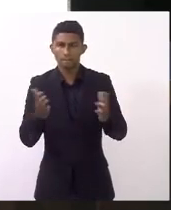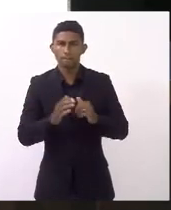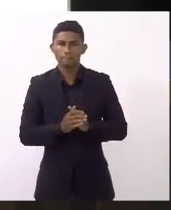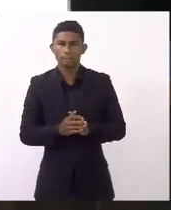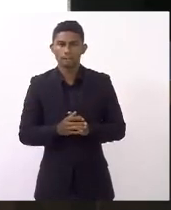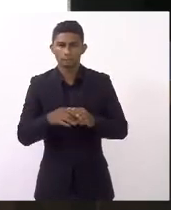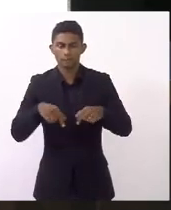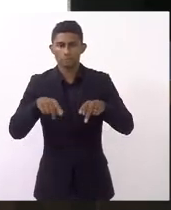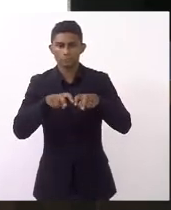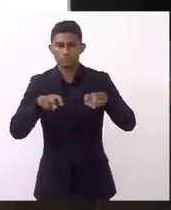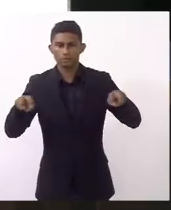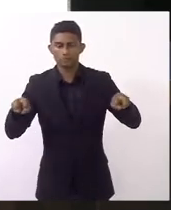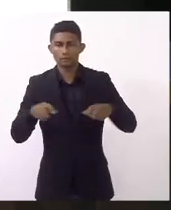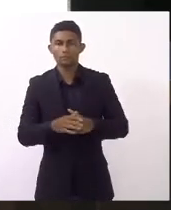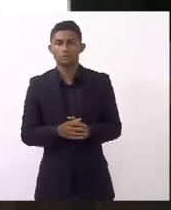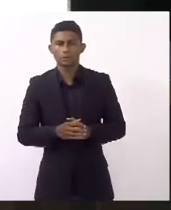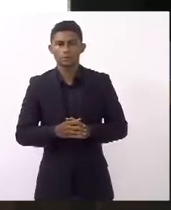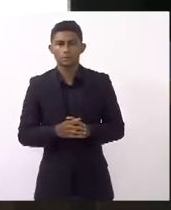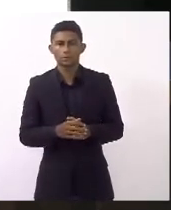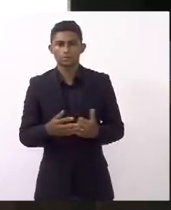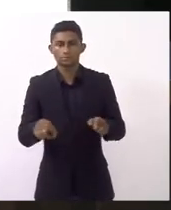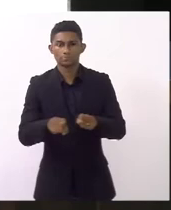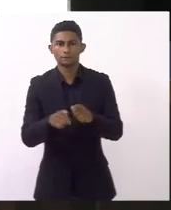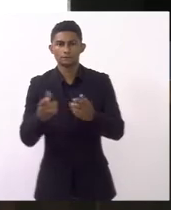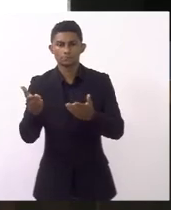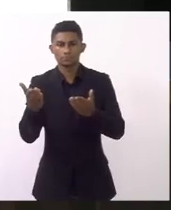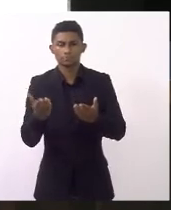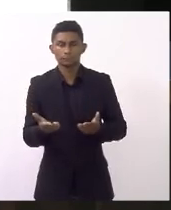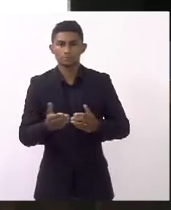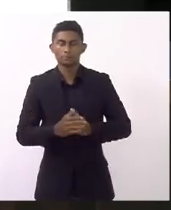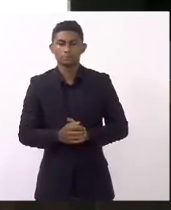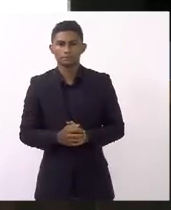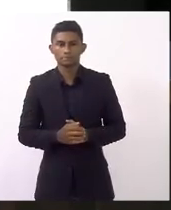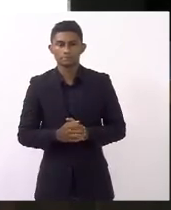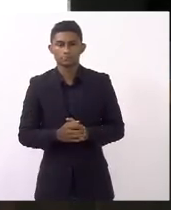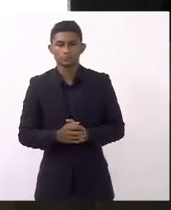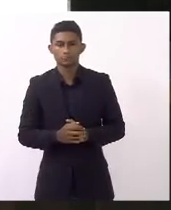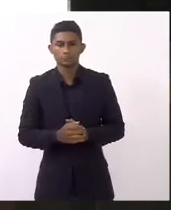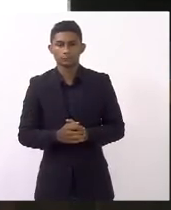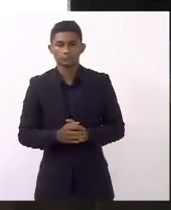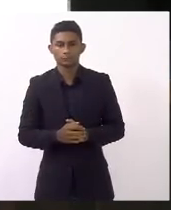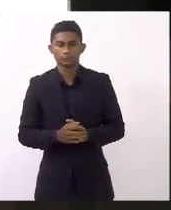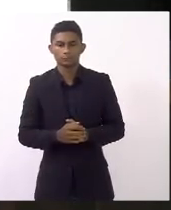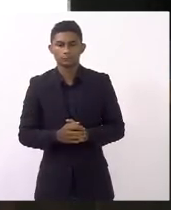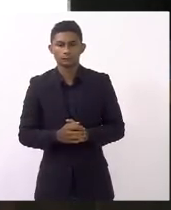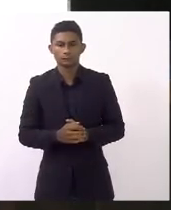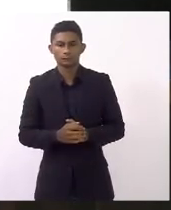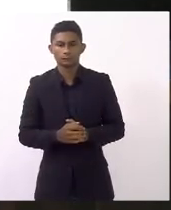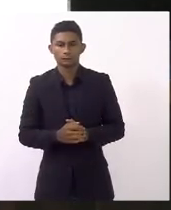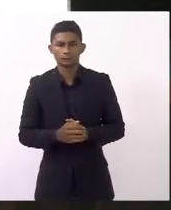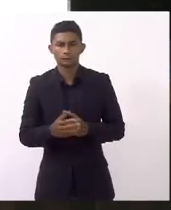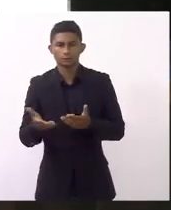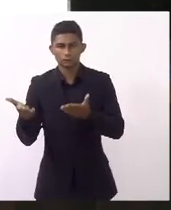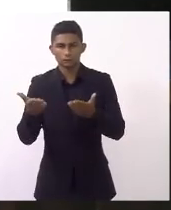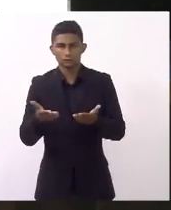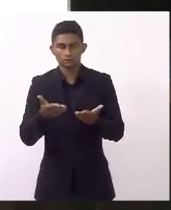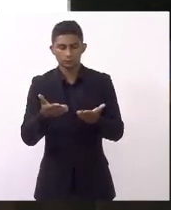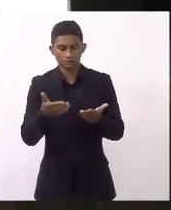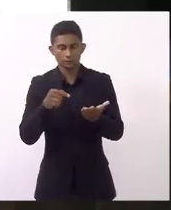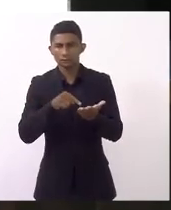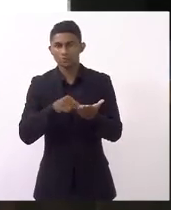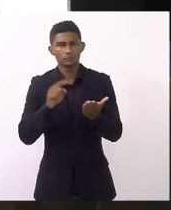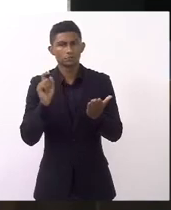a mesa composta inclusive gostaria de convidar para um ato chegou aqui inclusive minhas